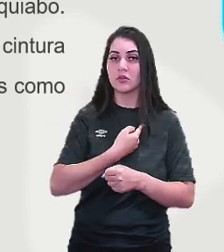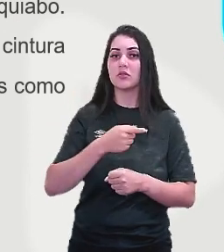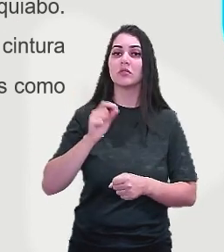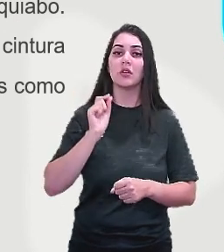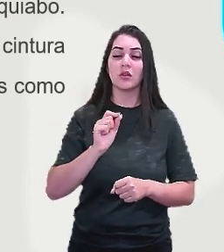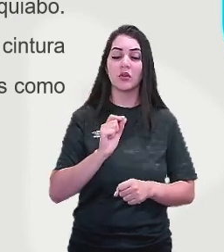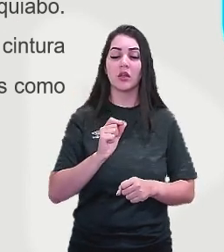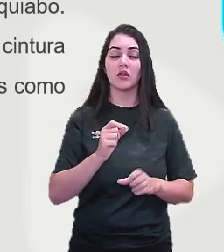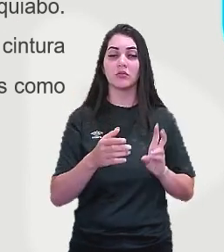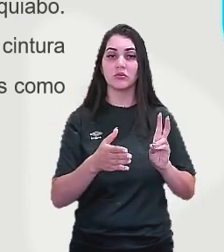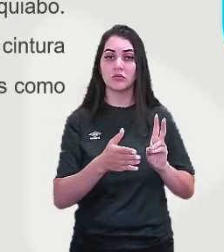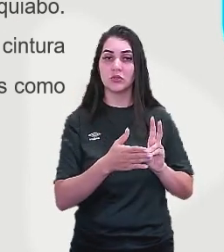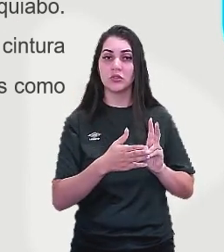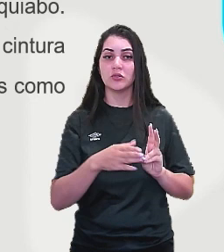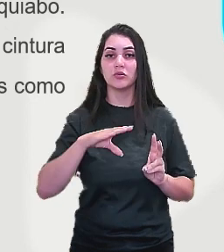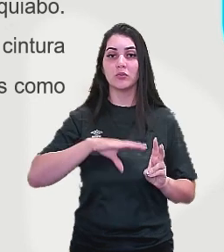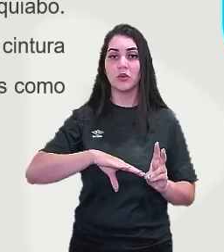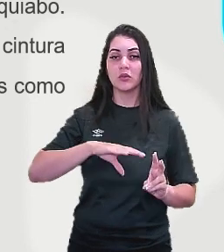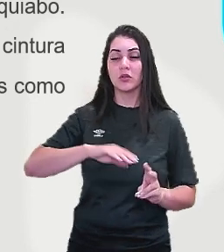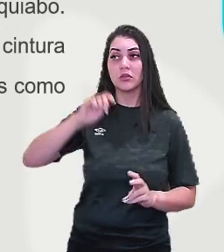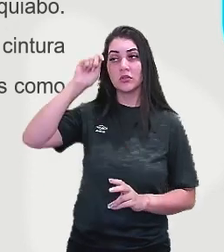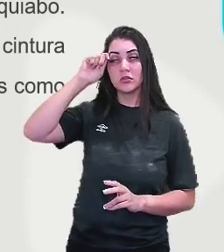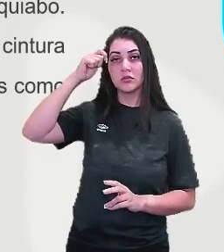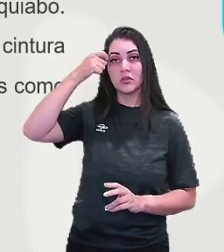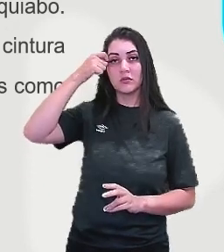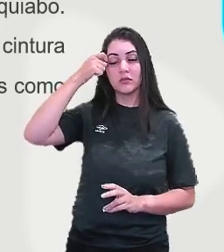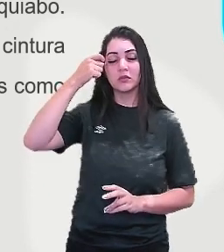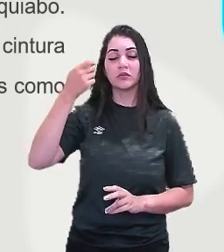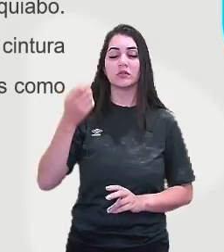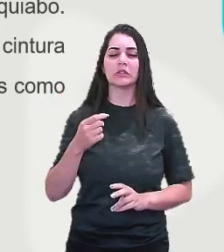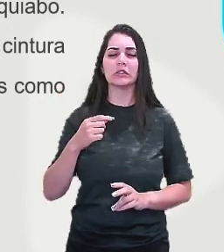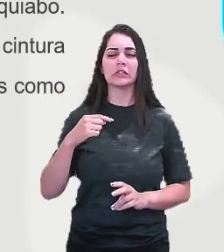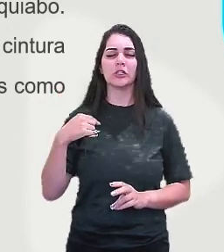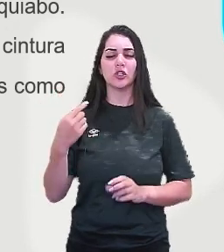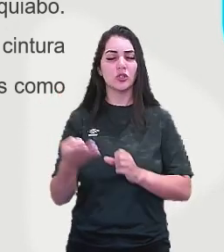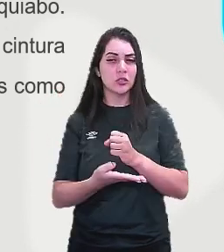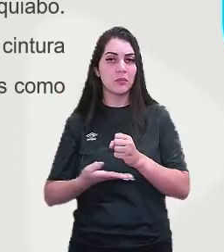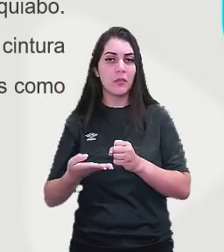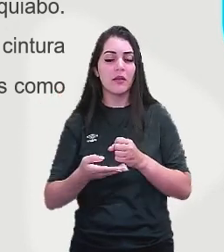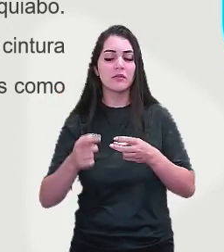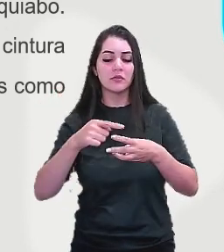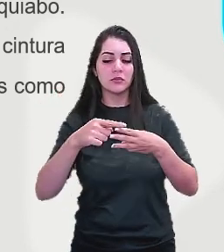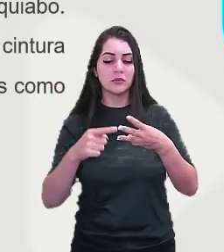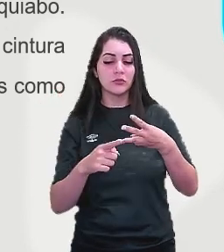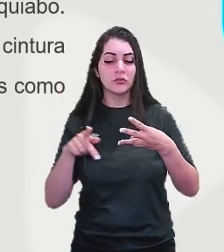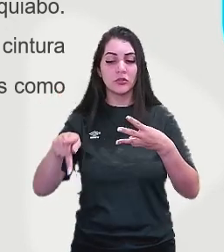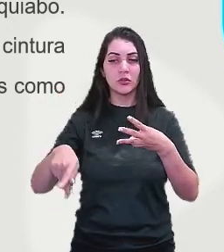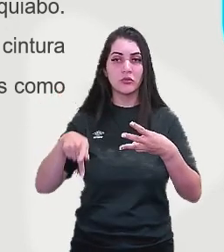os africanos negros. Nossa base são esses três povos, essas três raças,